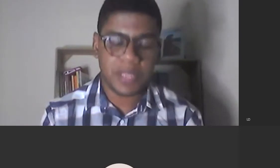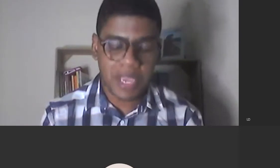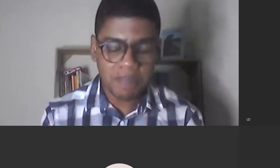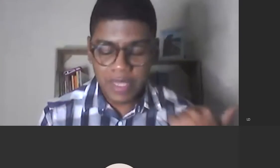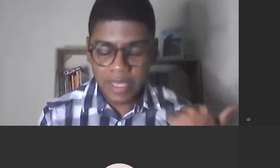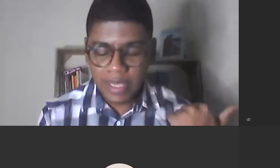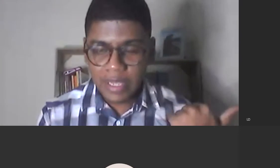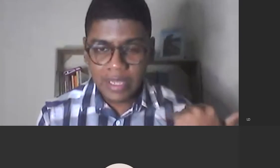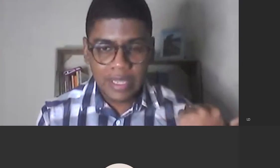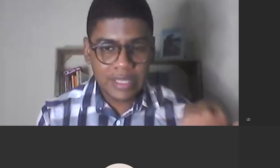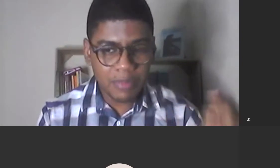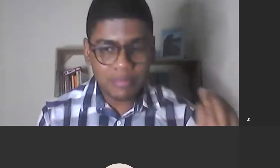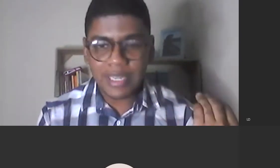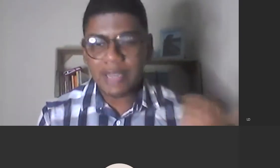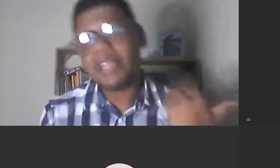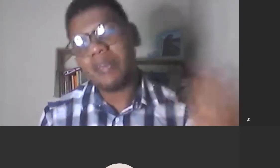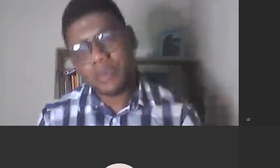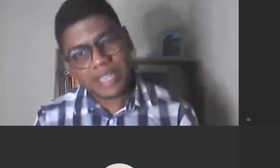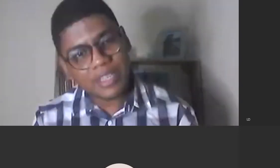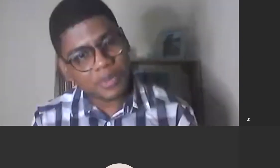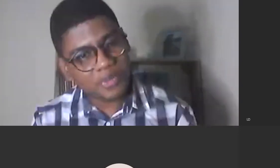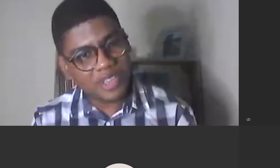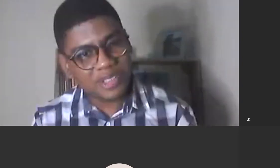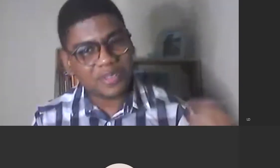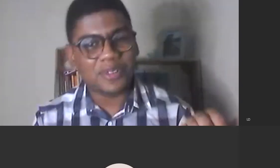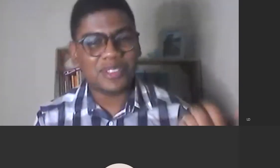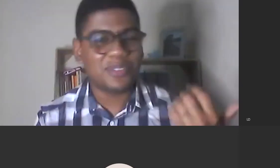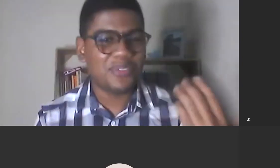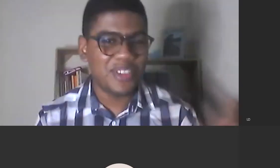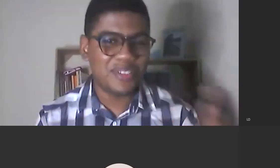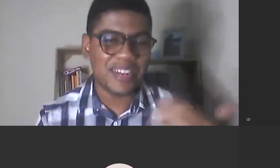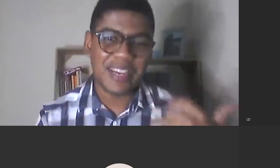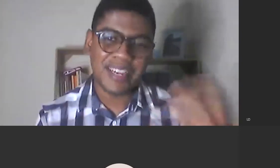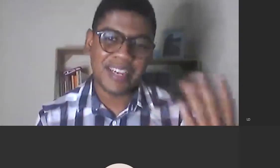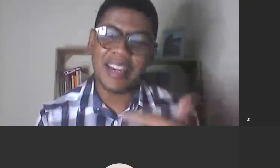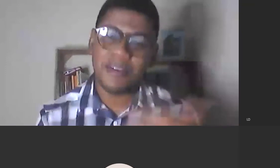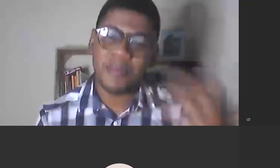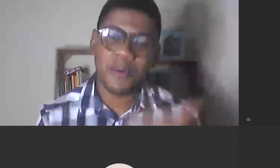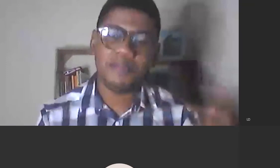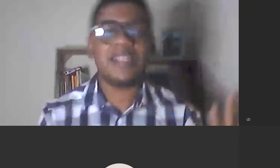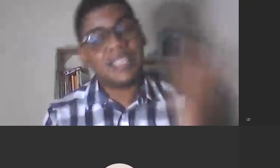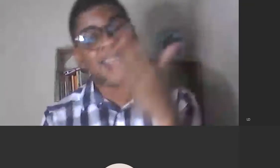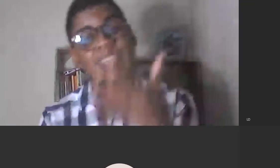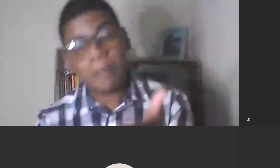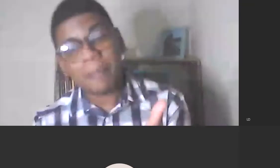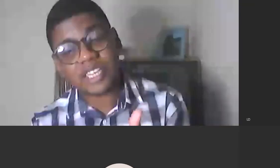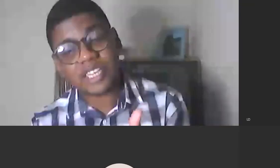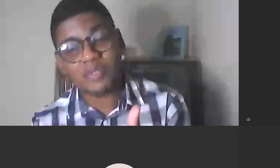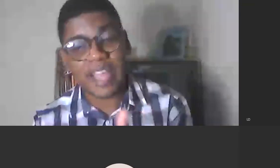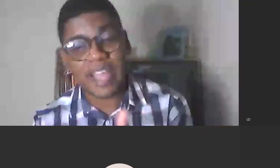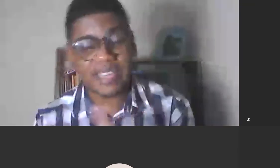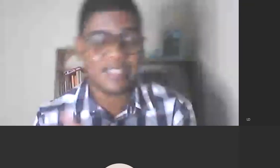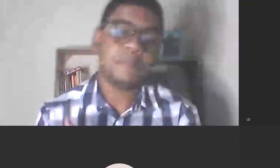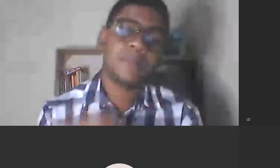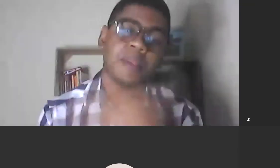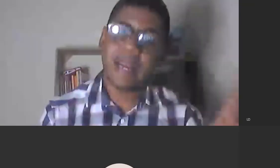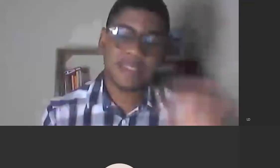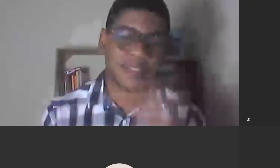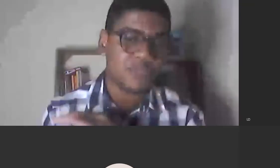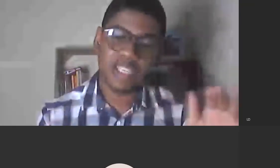oral, ok? Então, eu queria muito trazer outro vídeo. O segundo vídeo, ele é um pouco... Ele tem até uma parte que é em São